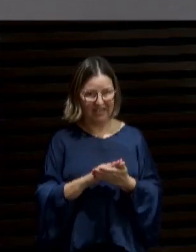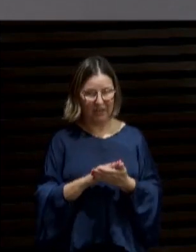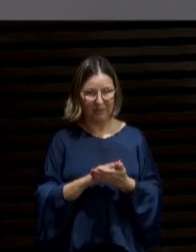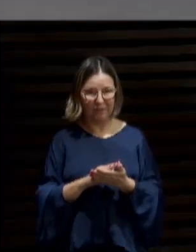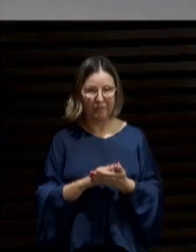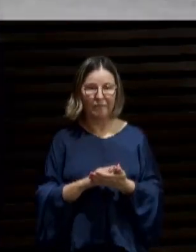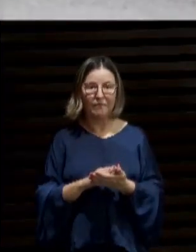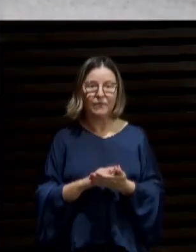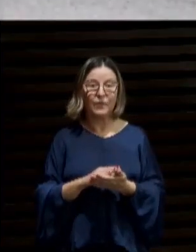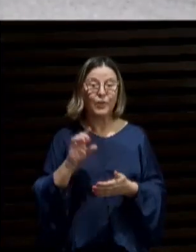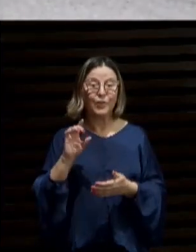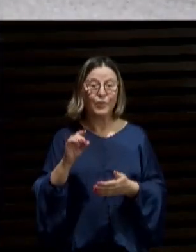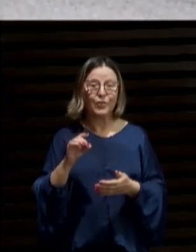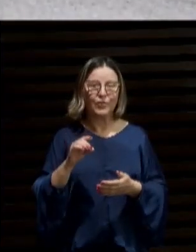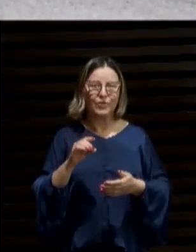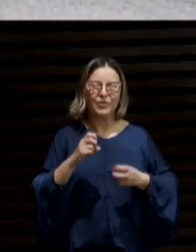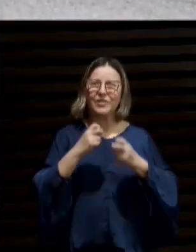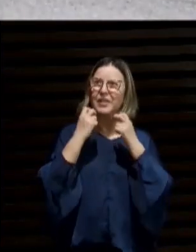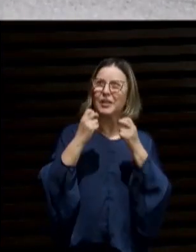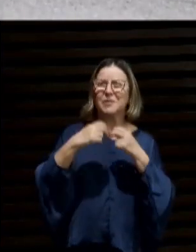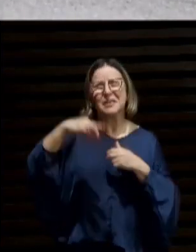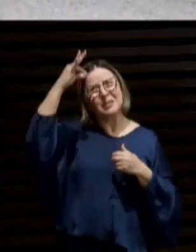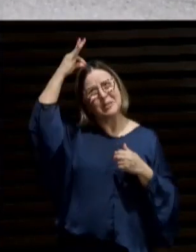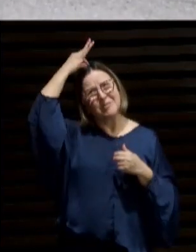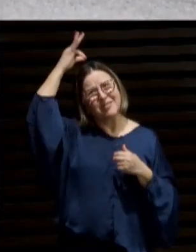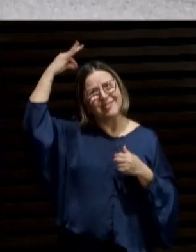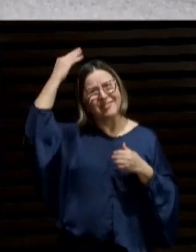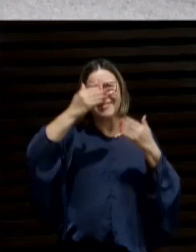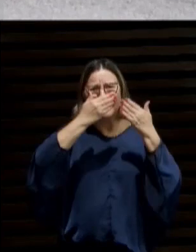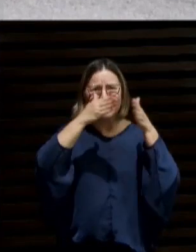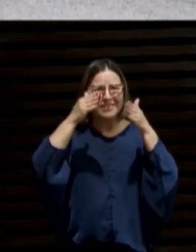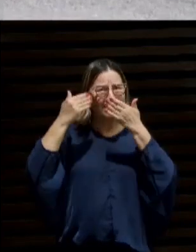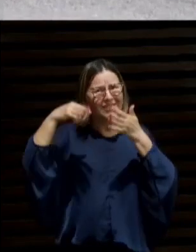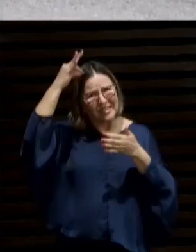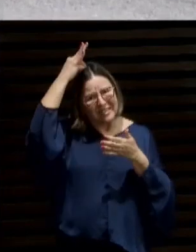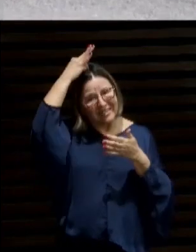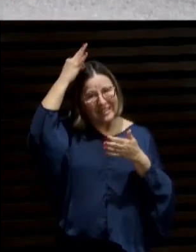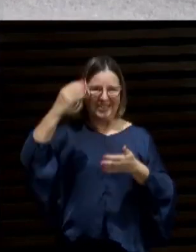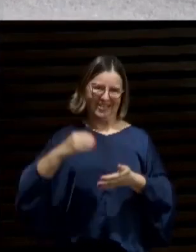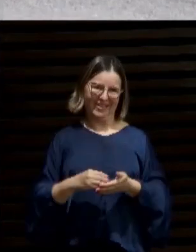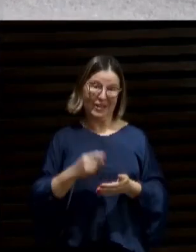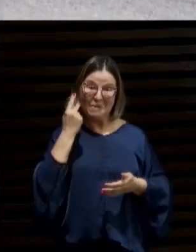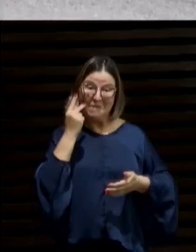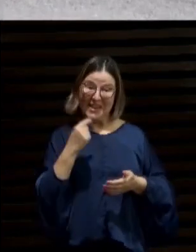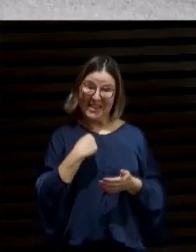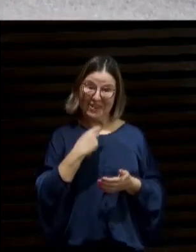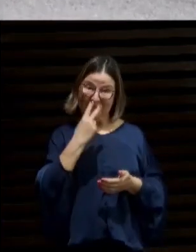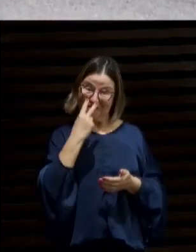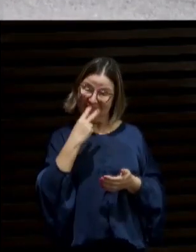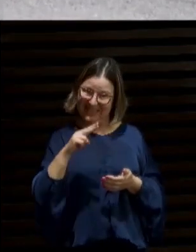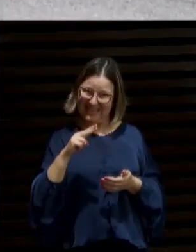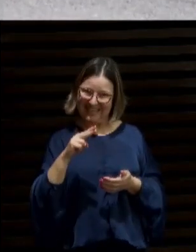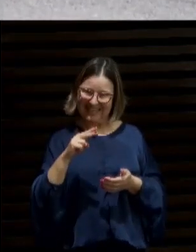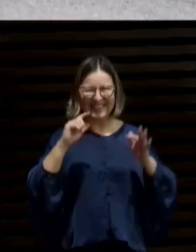Espírito Santo, abre os meus olhos, desvenda os meus olhos, para que eu veja